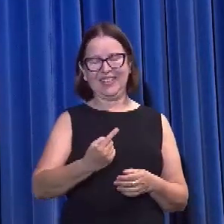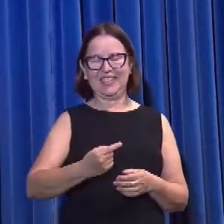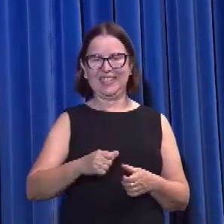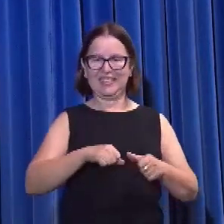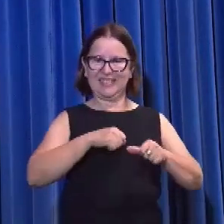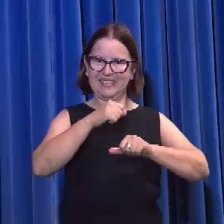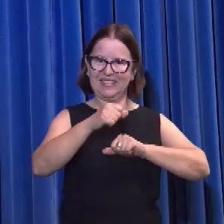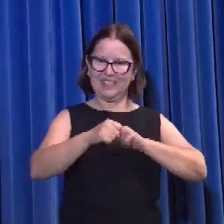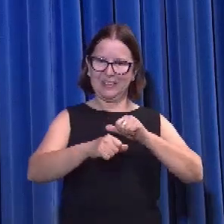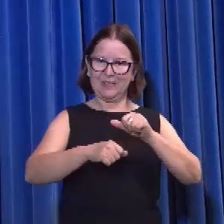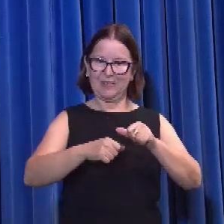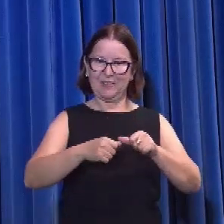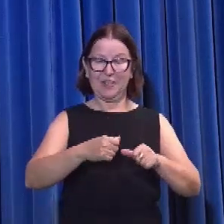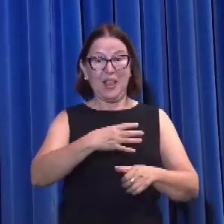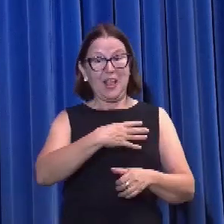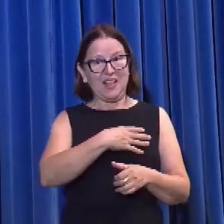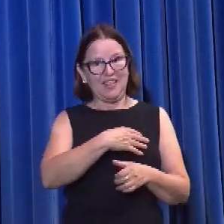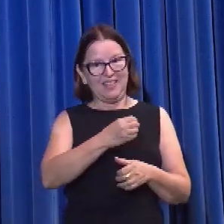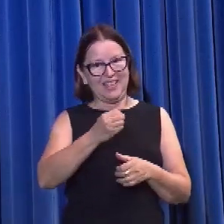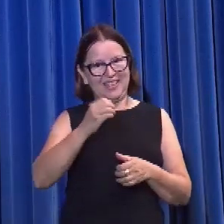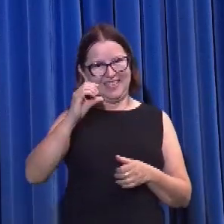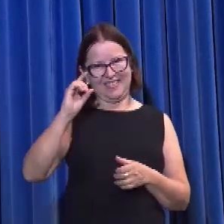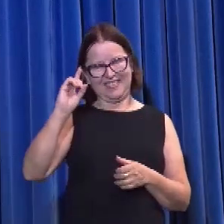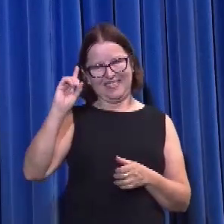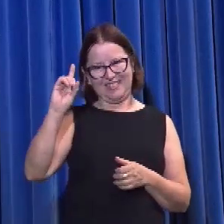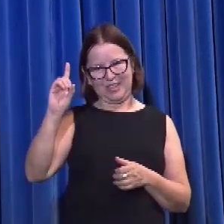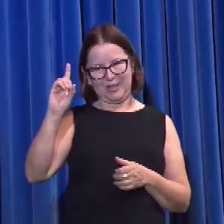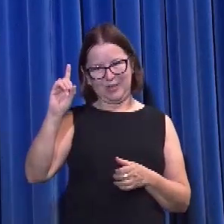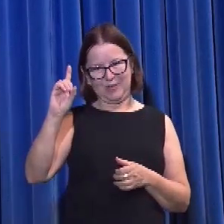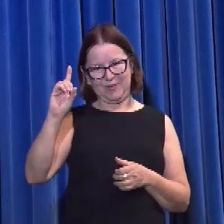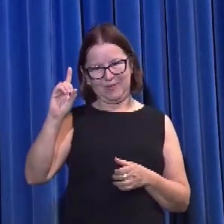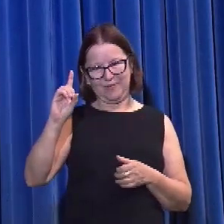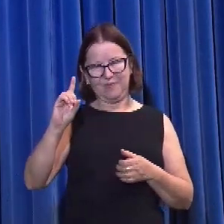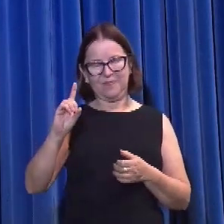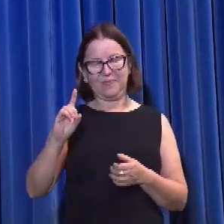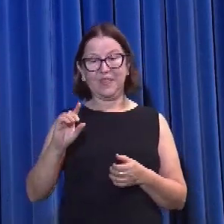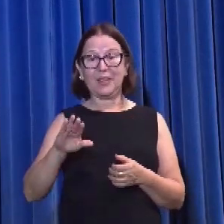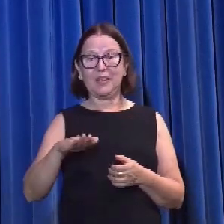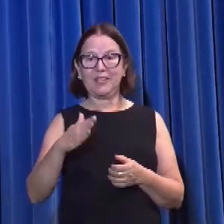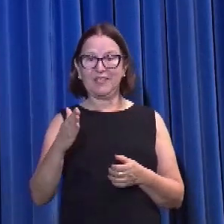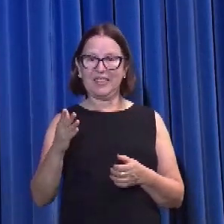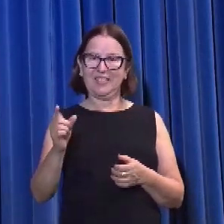tornamos firmes quando nós